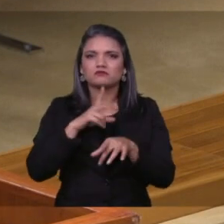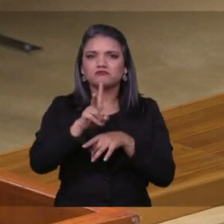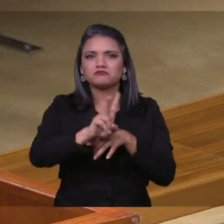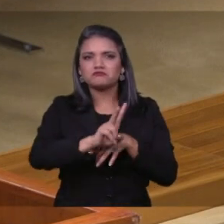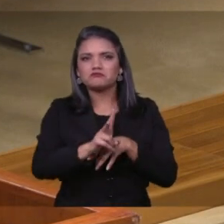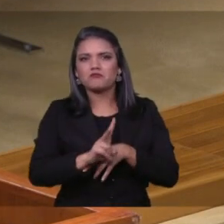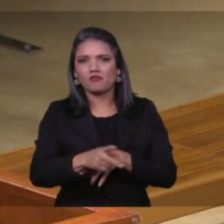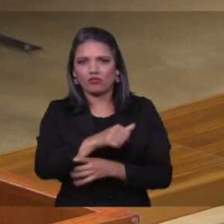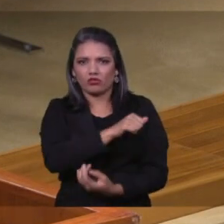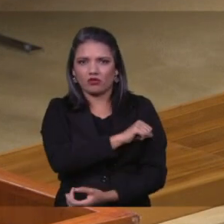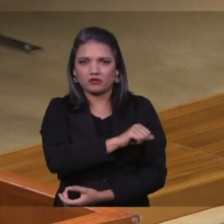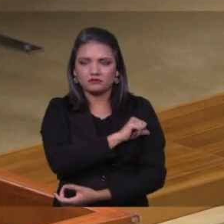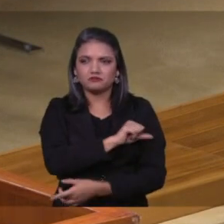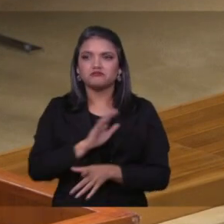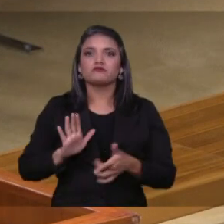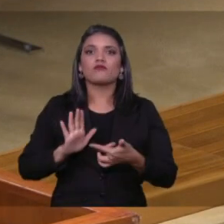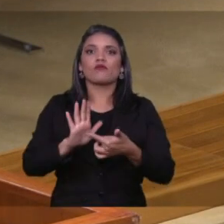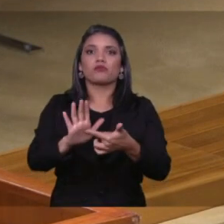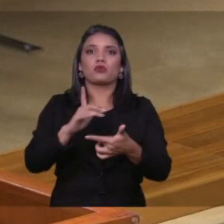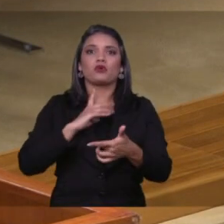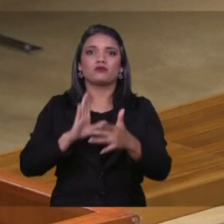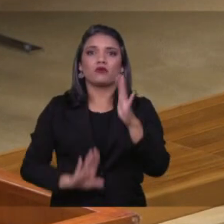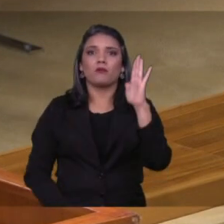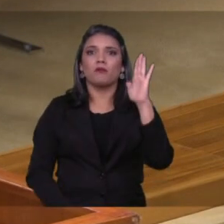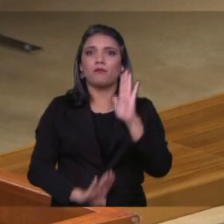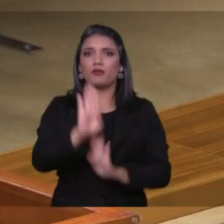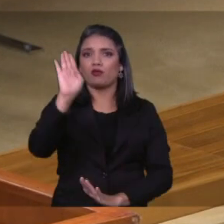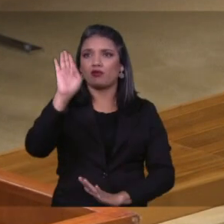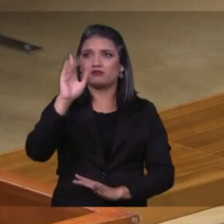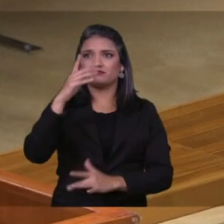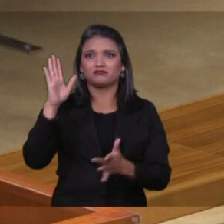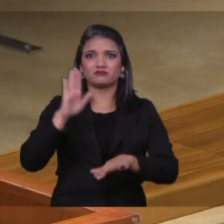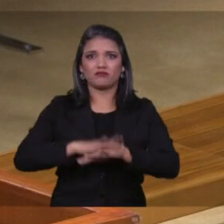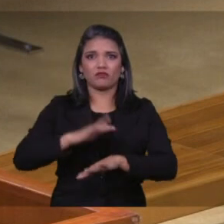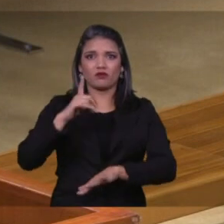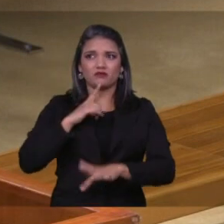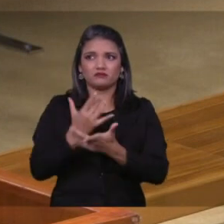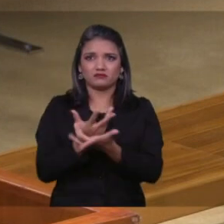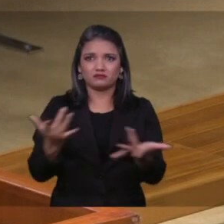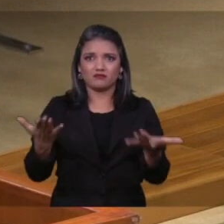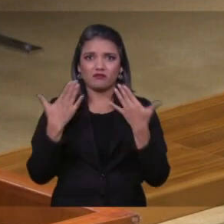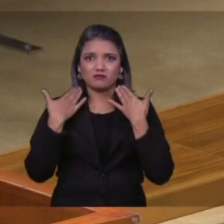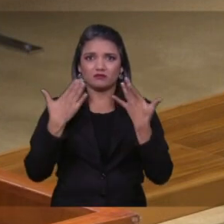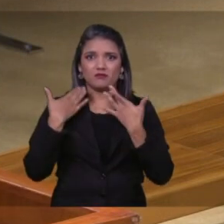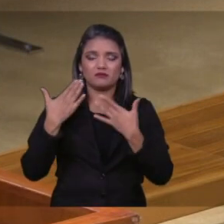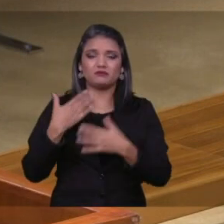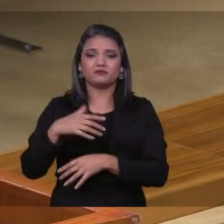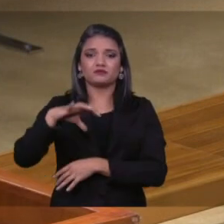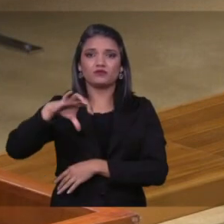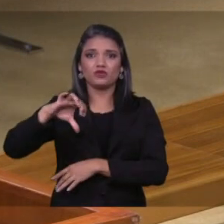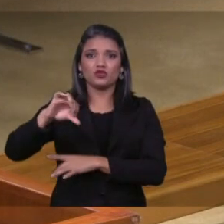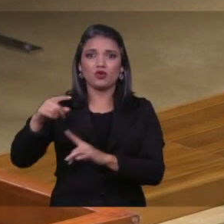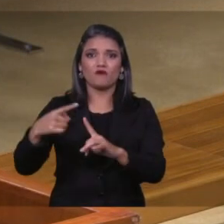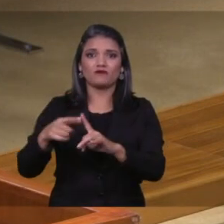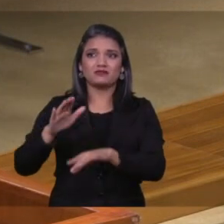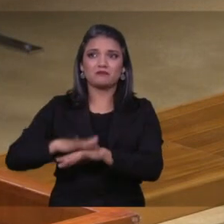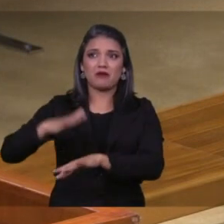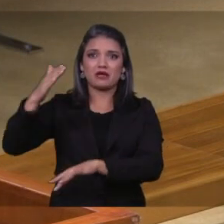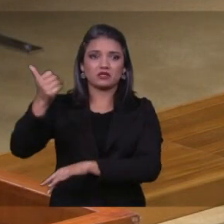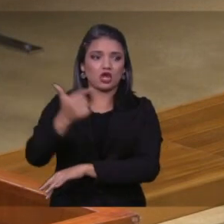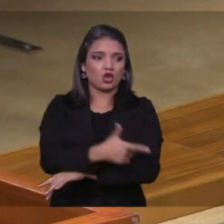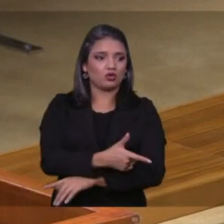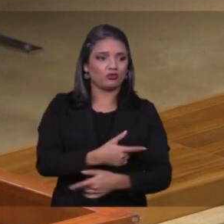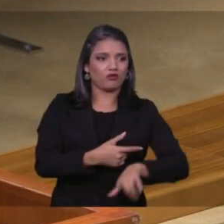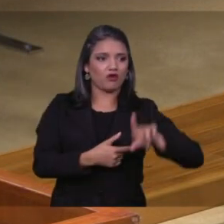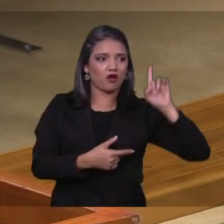recorde de queimadas Brandão, e de calor, advogado. Cerca de 9 vezes maiores do que a média dos últimos 25 anos.